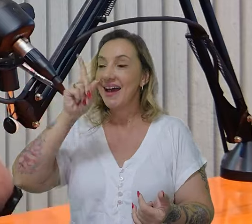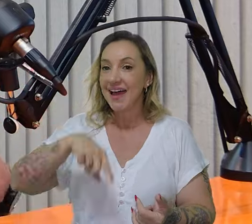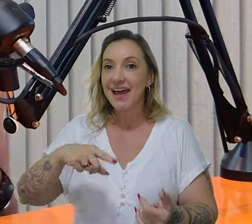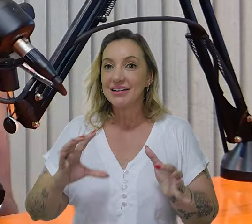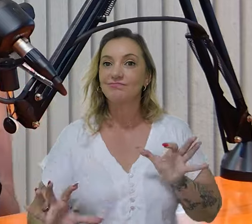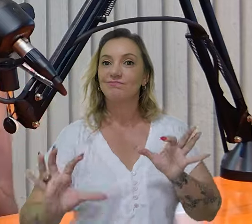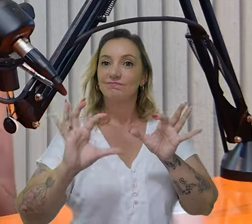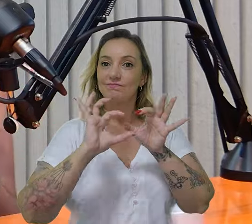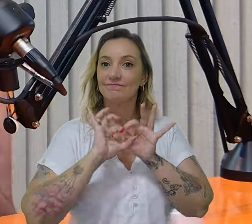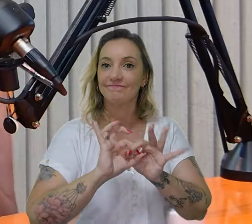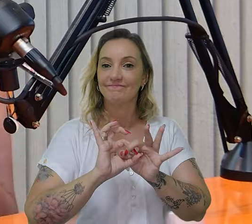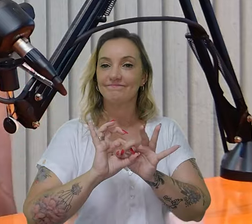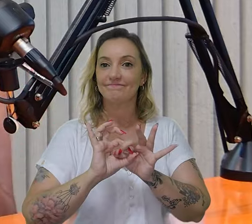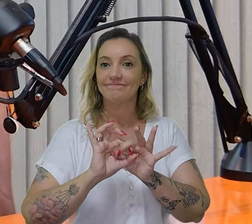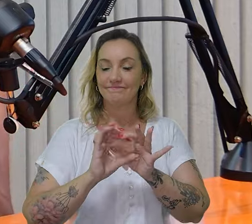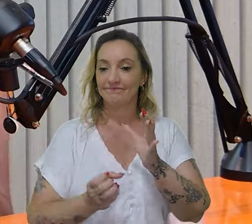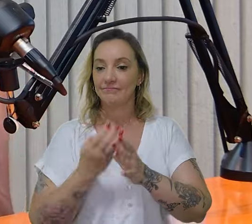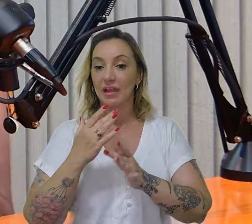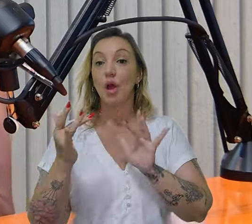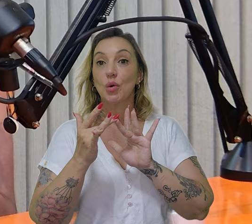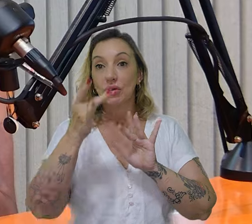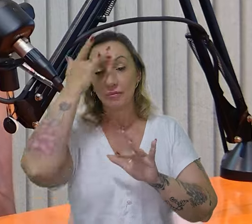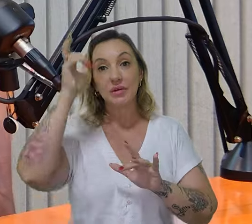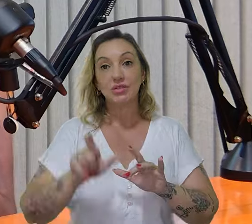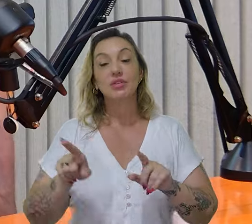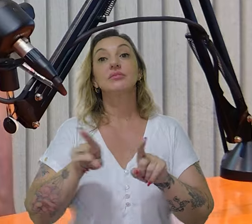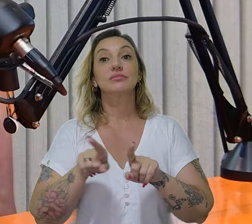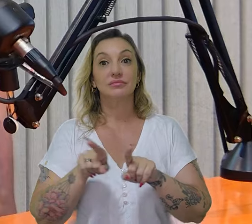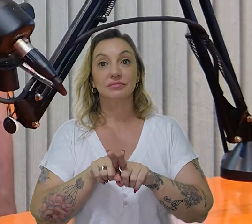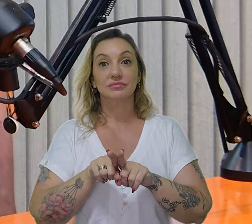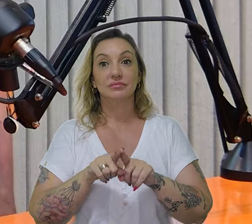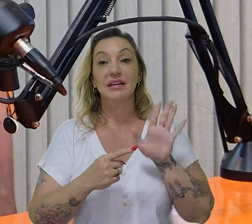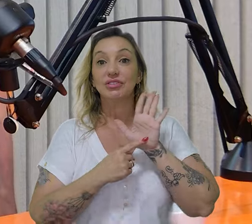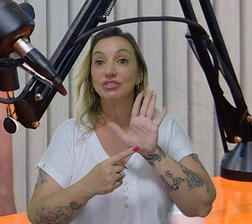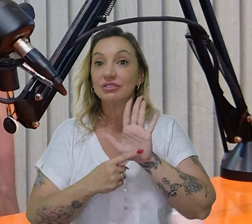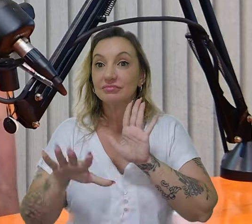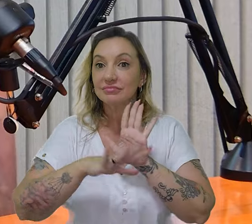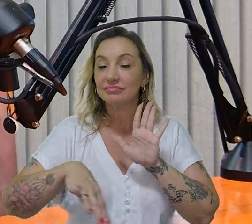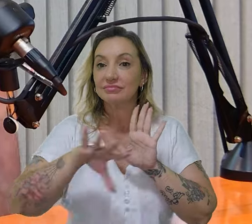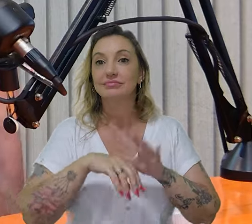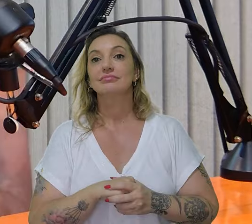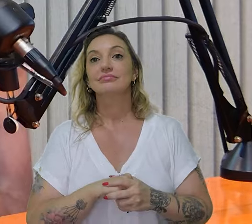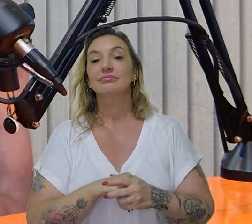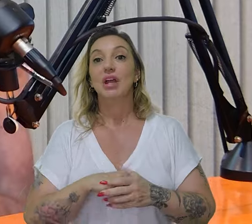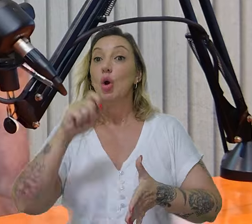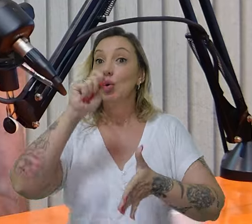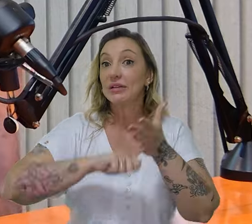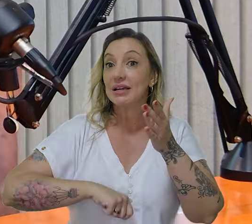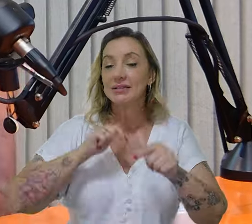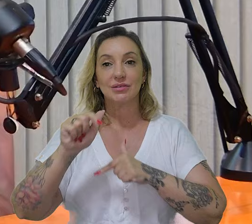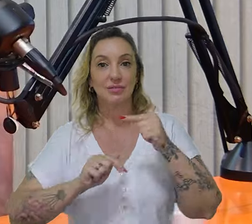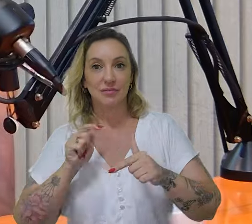criando isso tanto no na no contato pessoal como nas indicações eh nas contratações